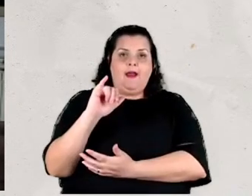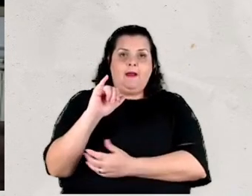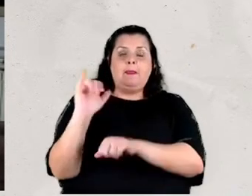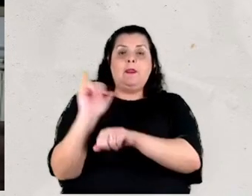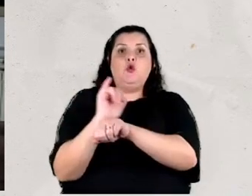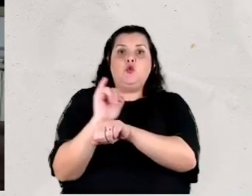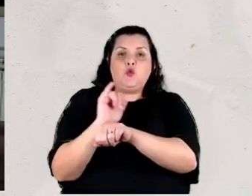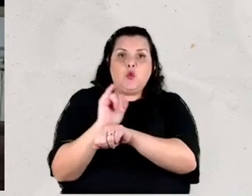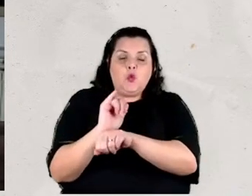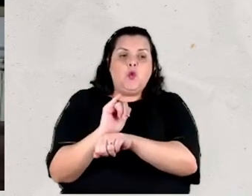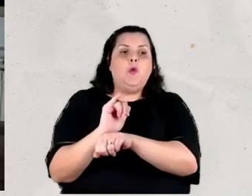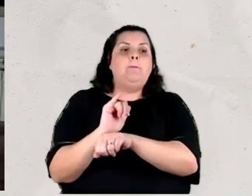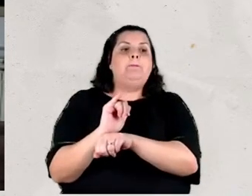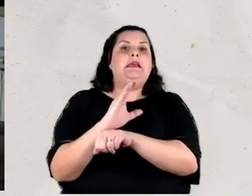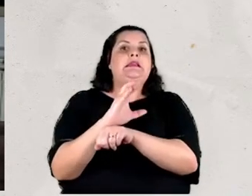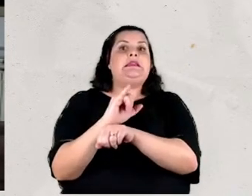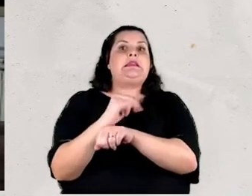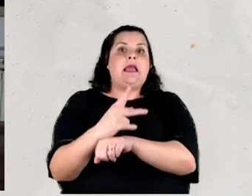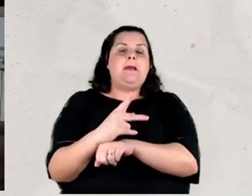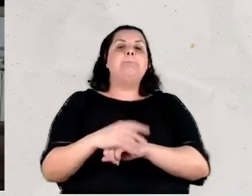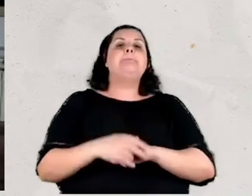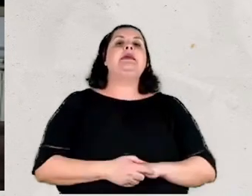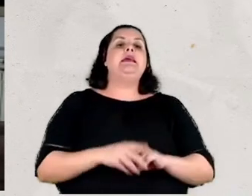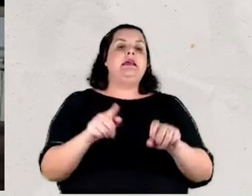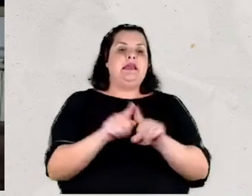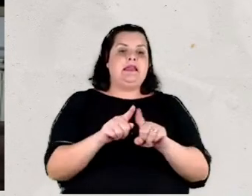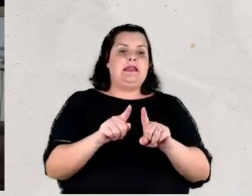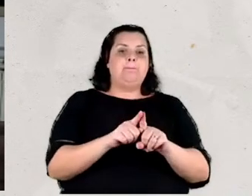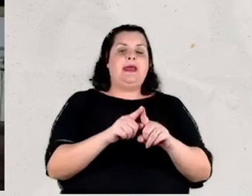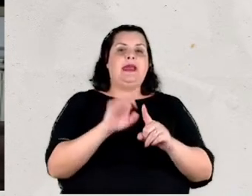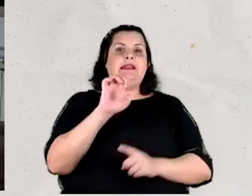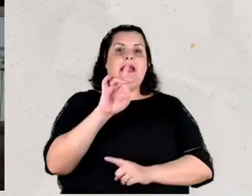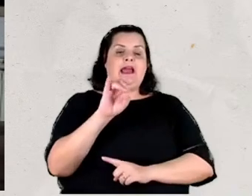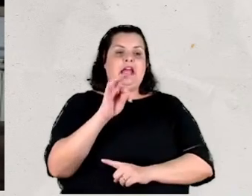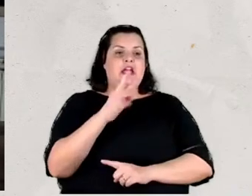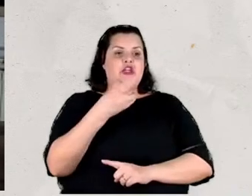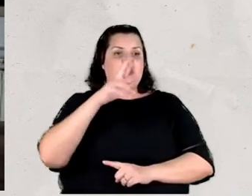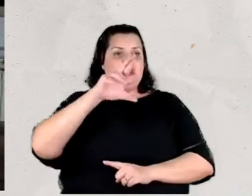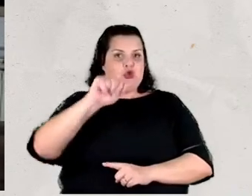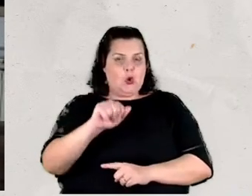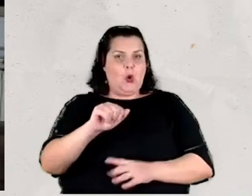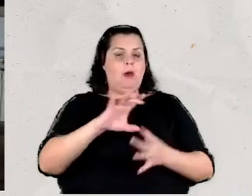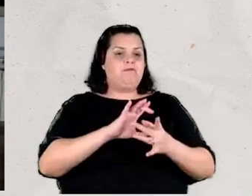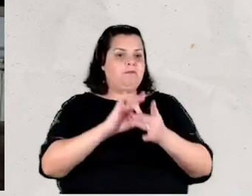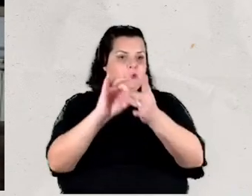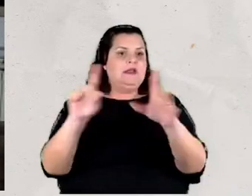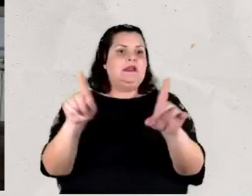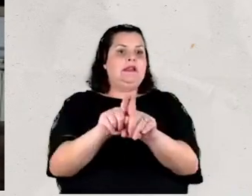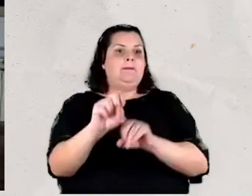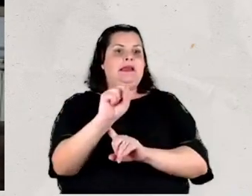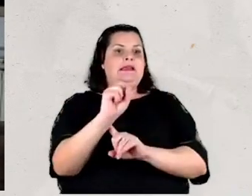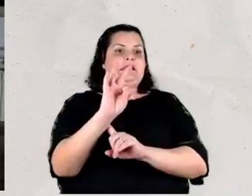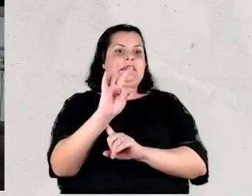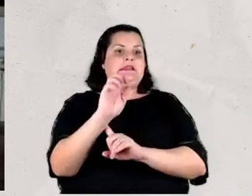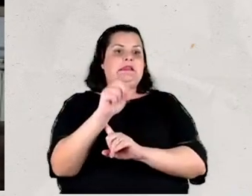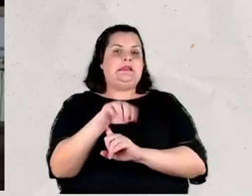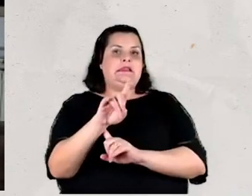YouTube, de CIPI, Editora Contexto, Stand With Us Brasil, se vocês querem novamente